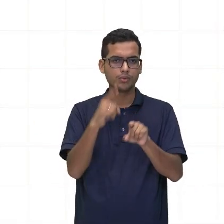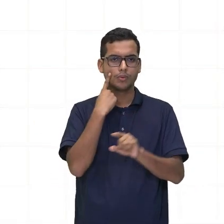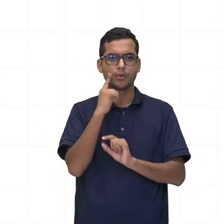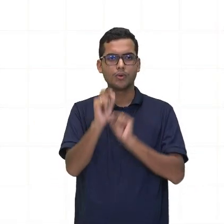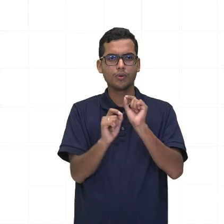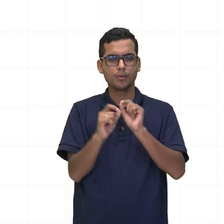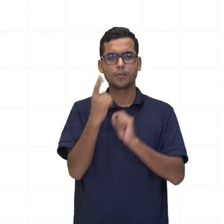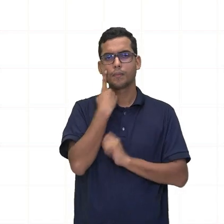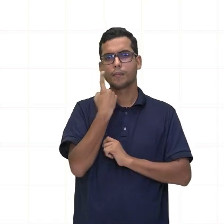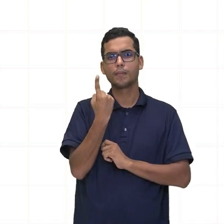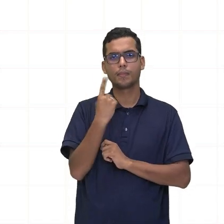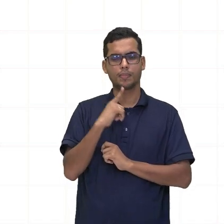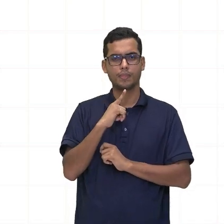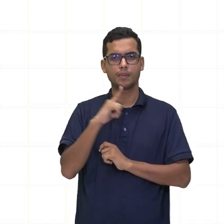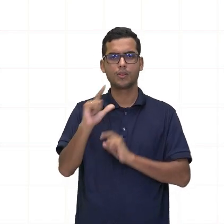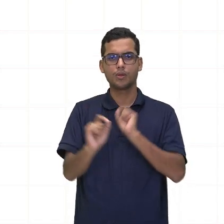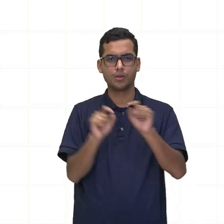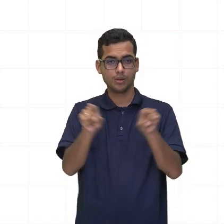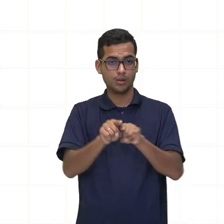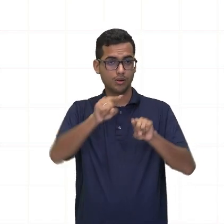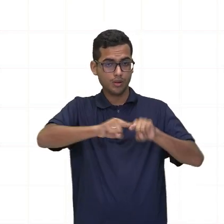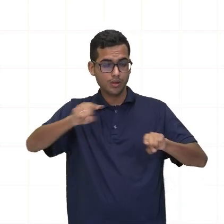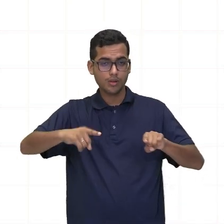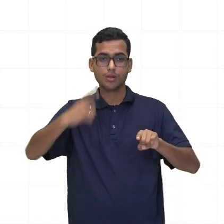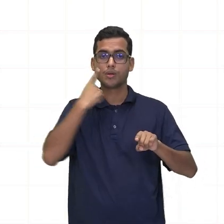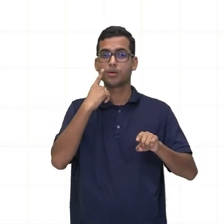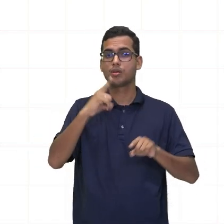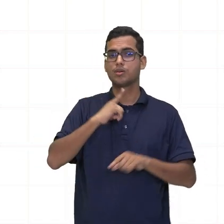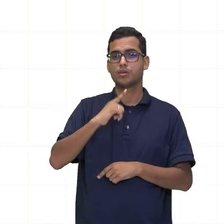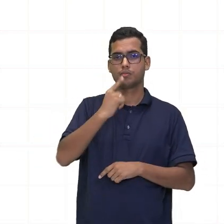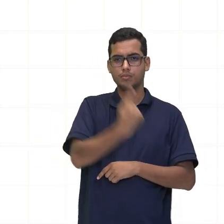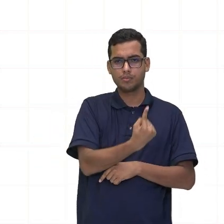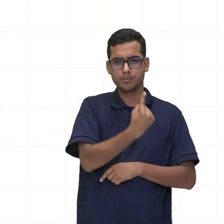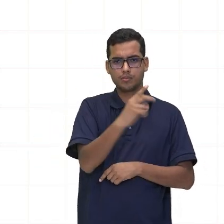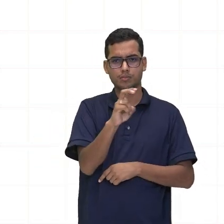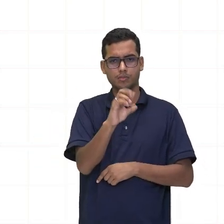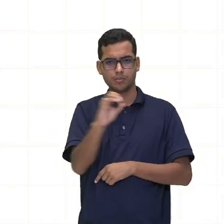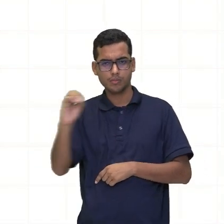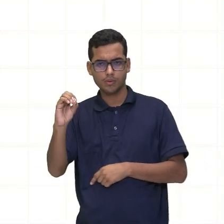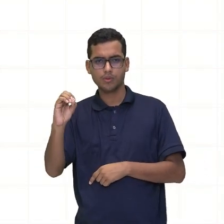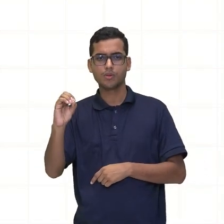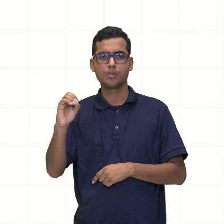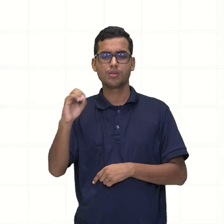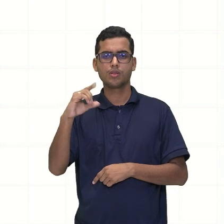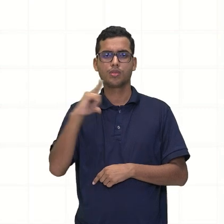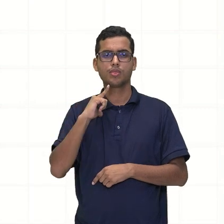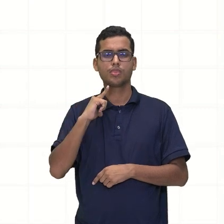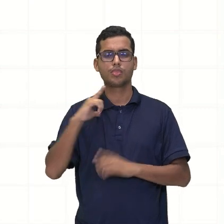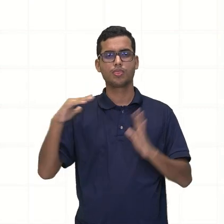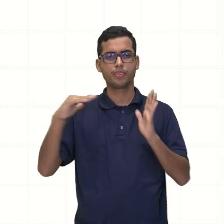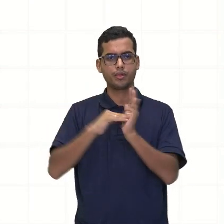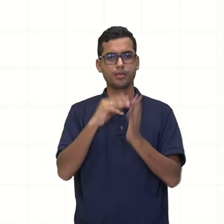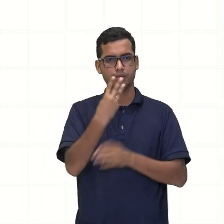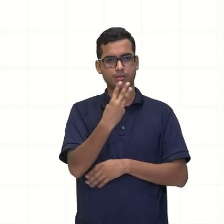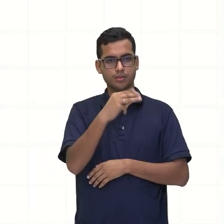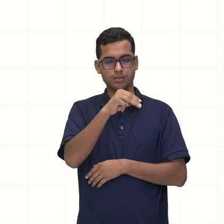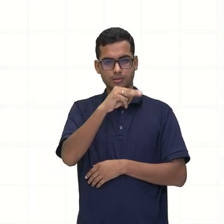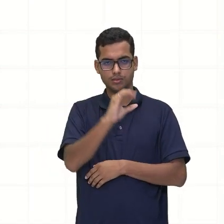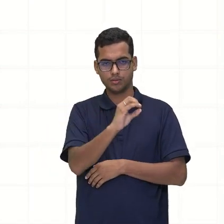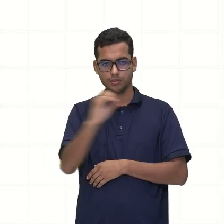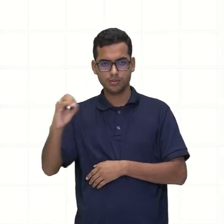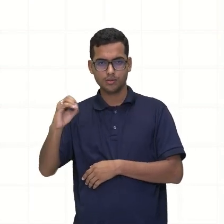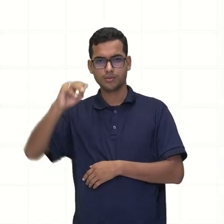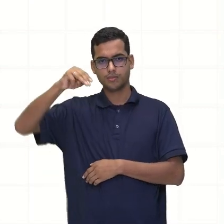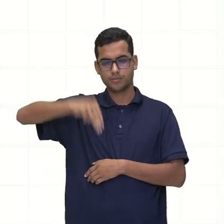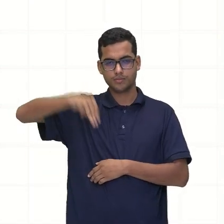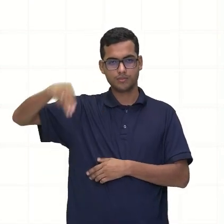nós temos essa variação de 1.500 até 3.000 milímetros aí anualmente,